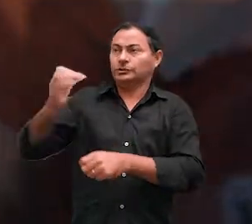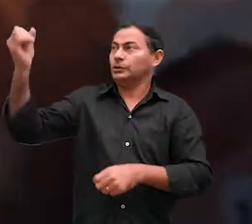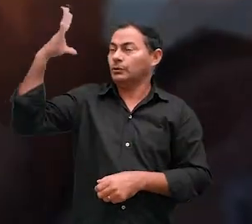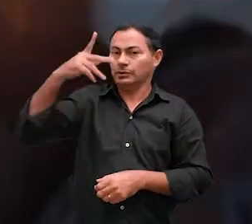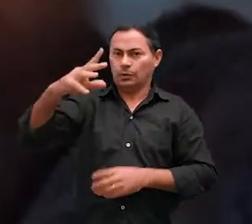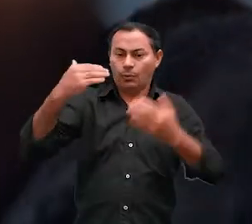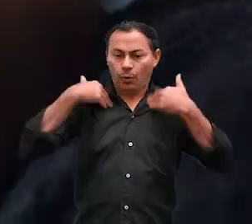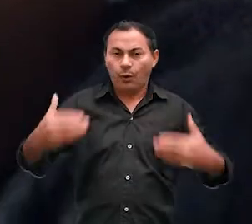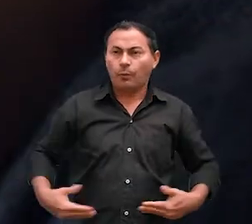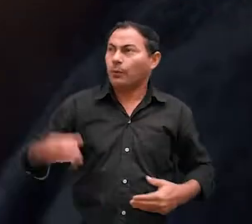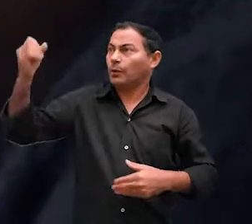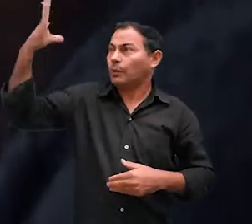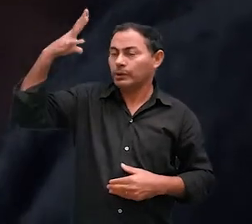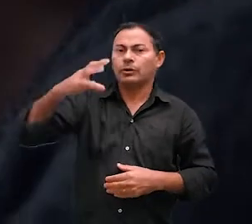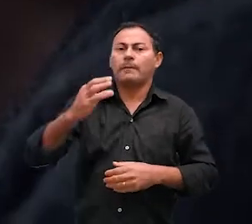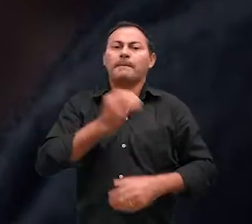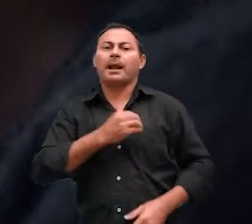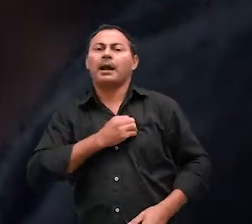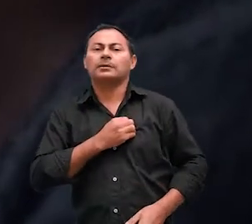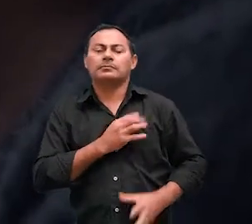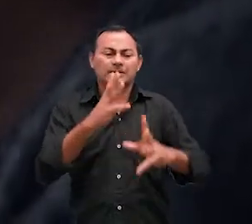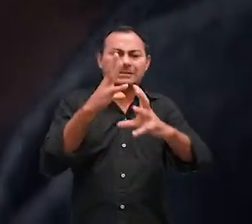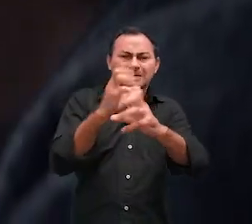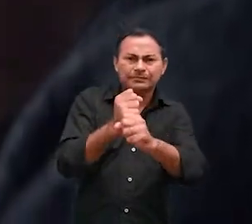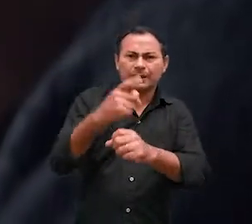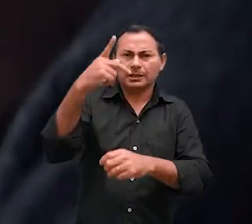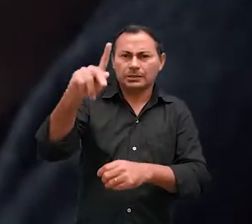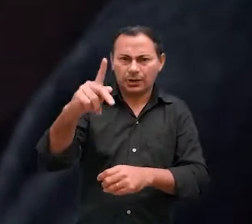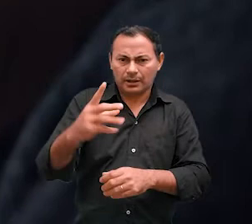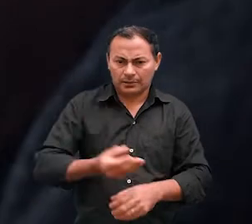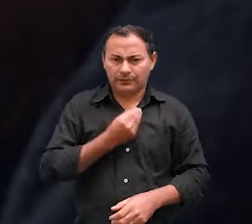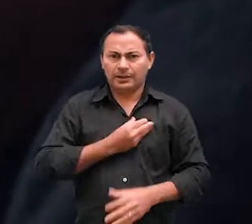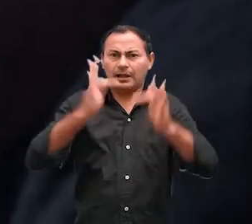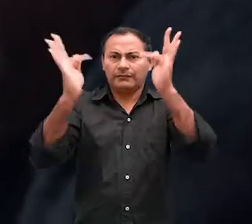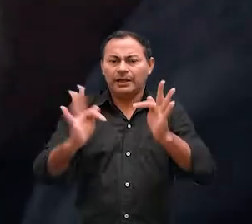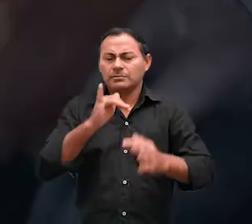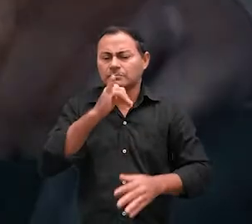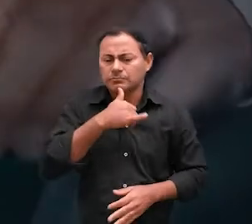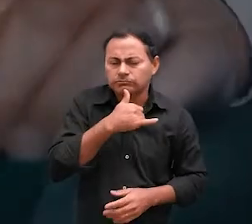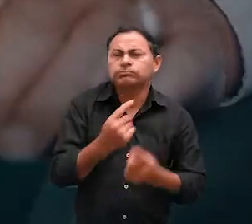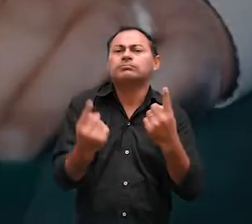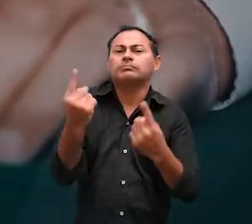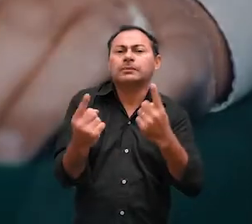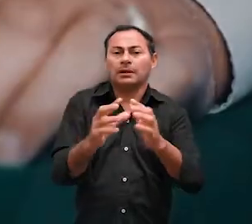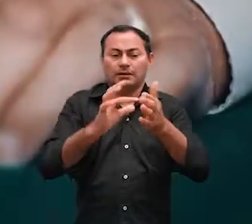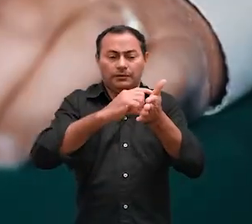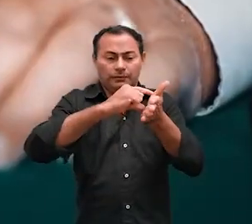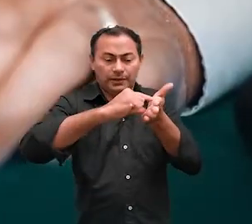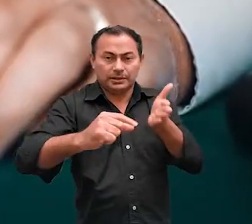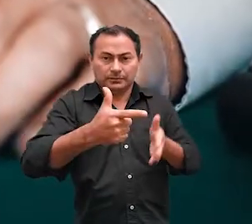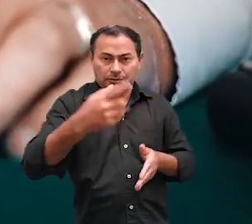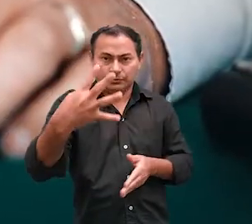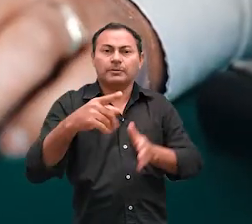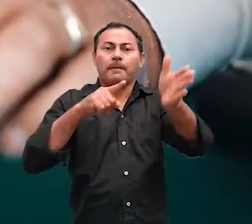de luxo o seu corpo é cheio de luz ou de trevas e tá feliz ou infeliz o